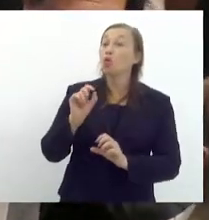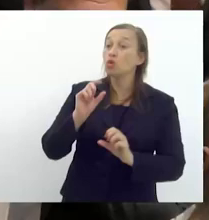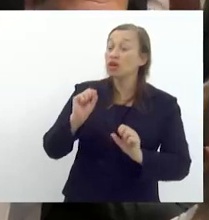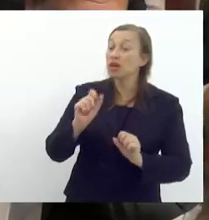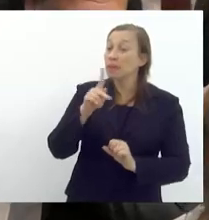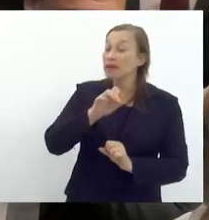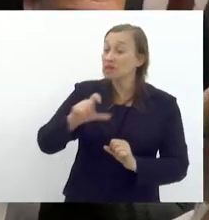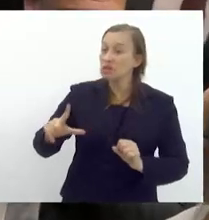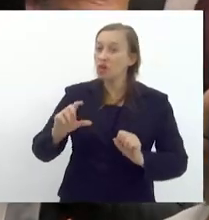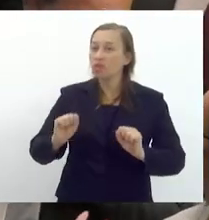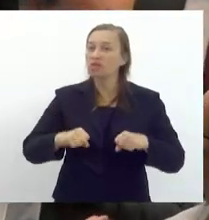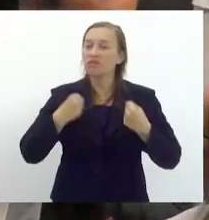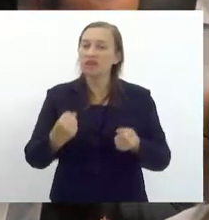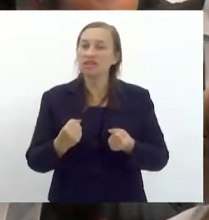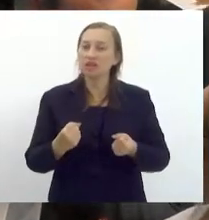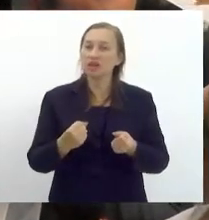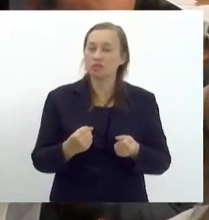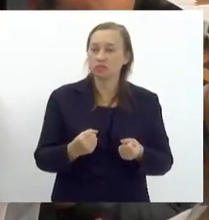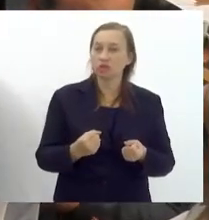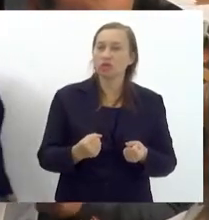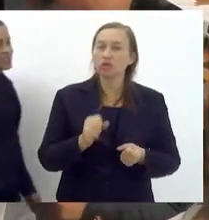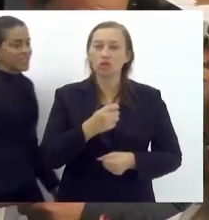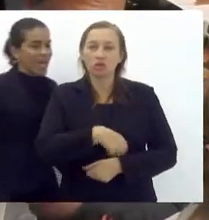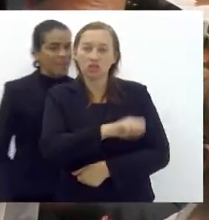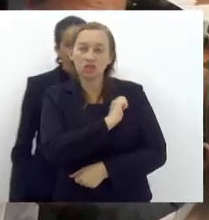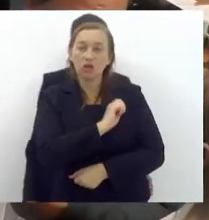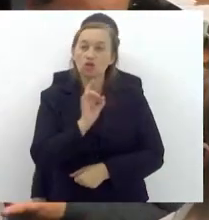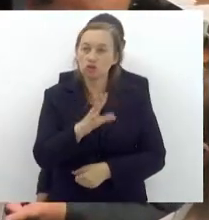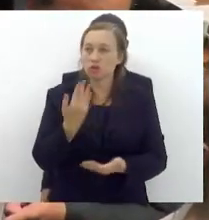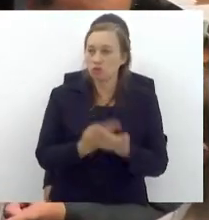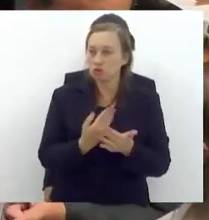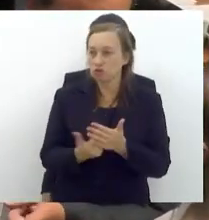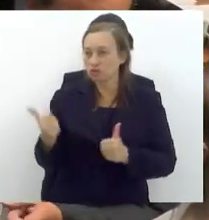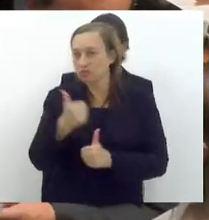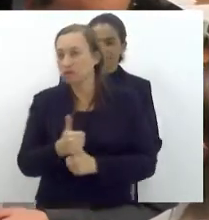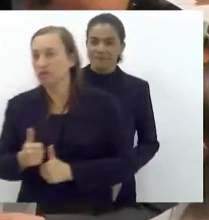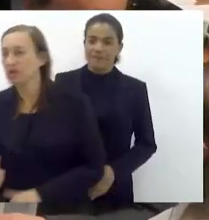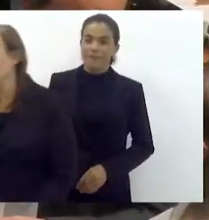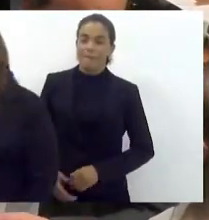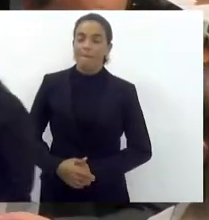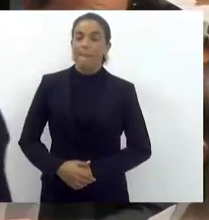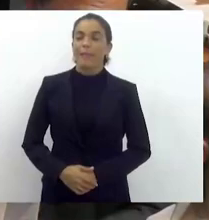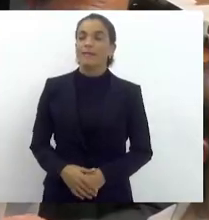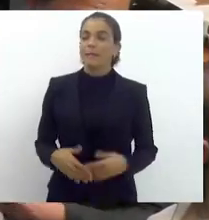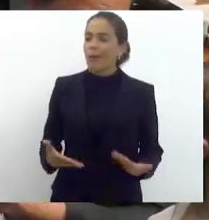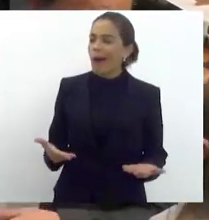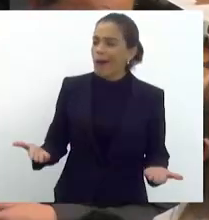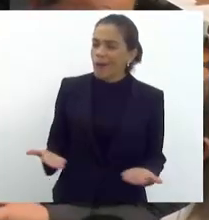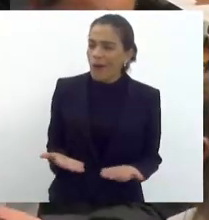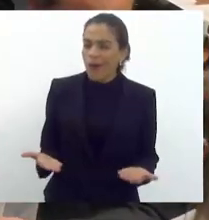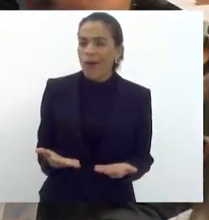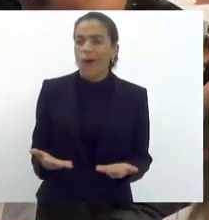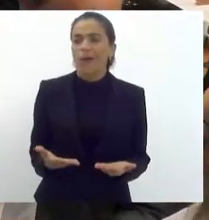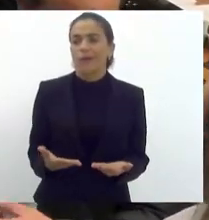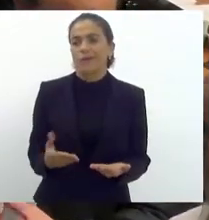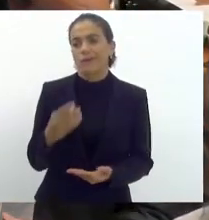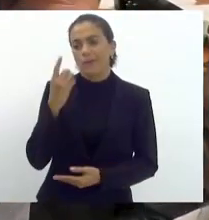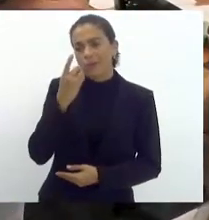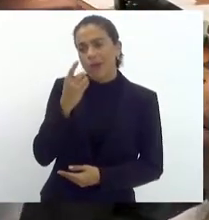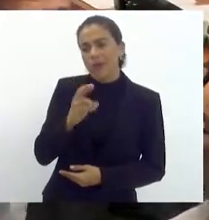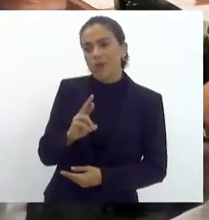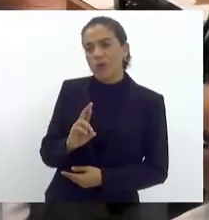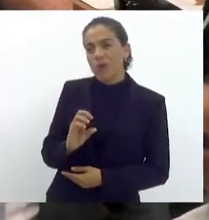isenção fiscal só com estudo de impacto e demonstração de contrapartida social então agora Deputado Rodrigo Amorim